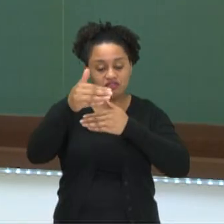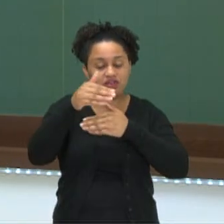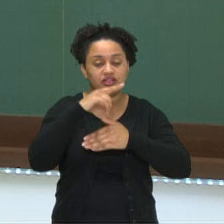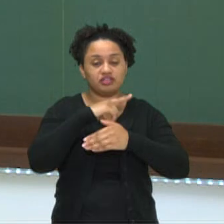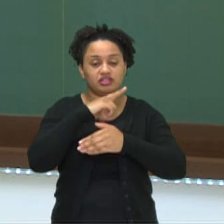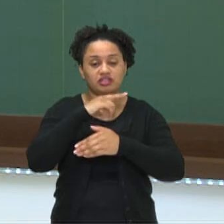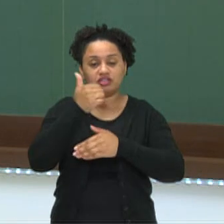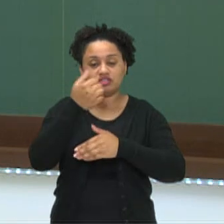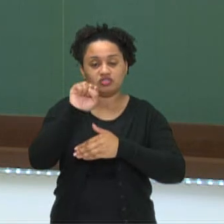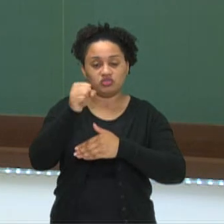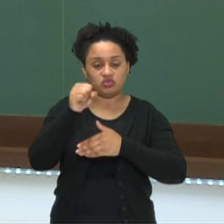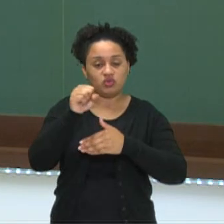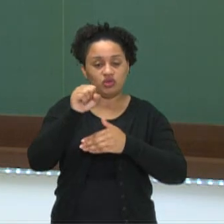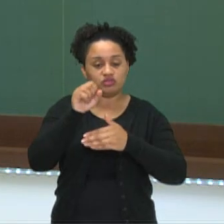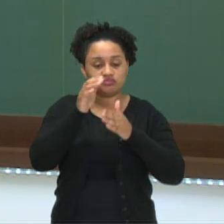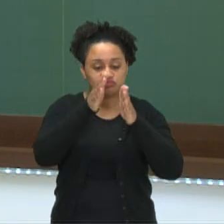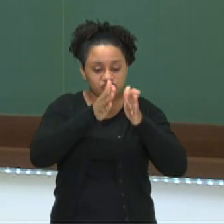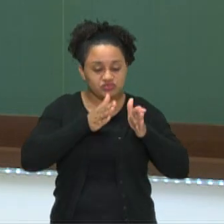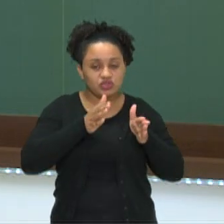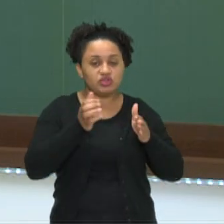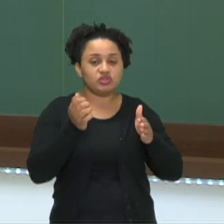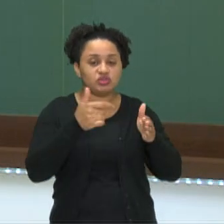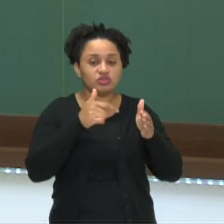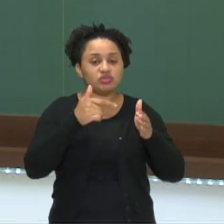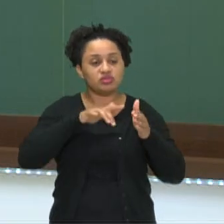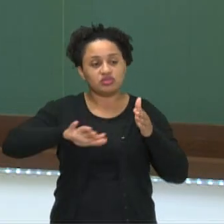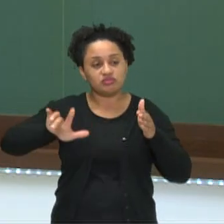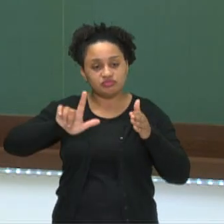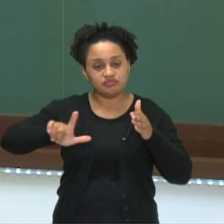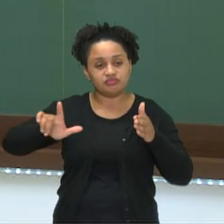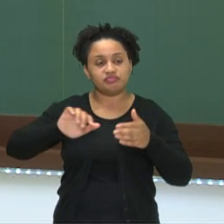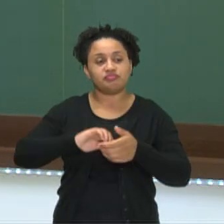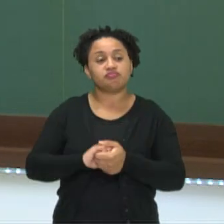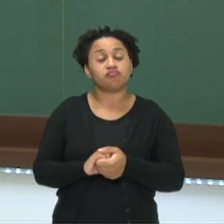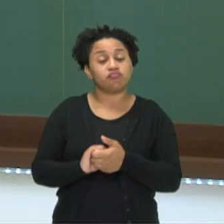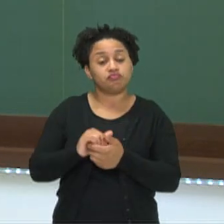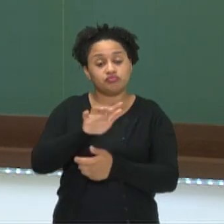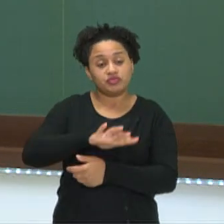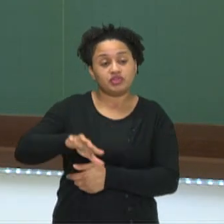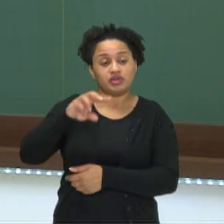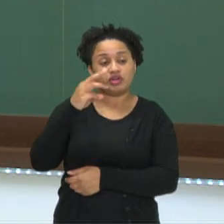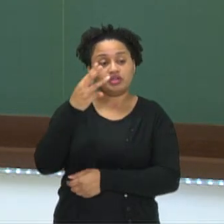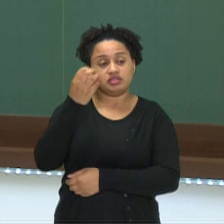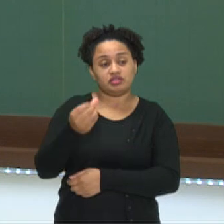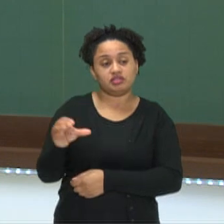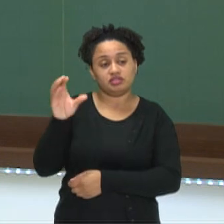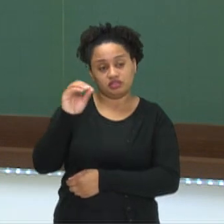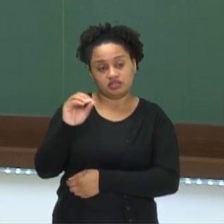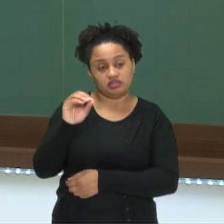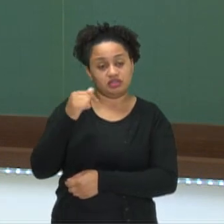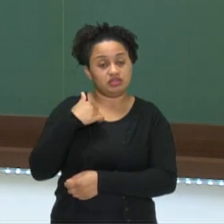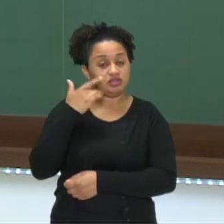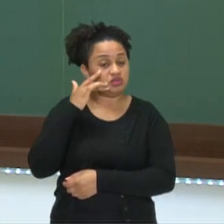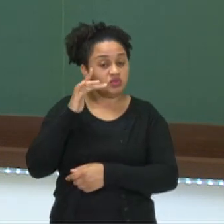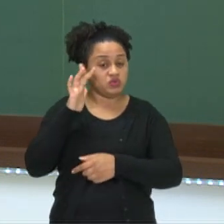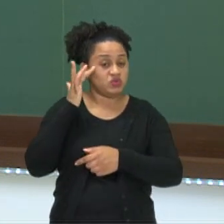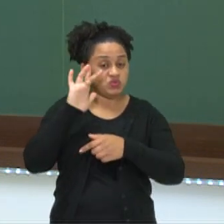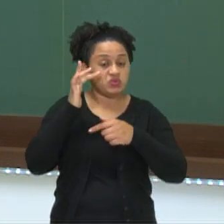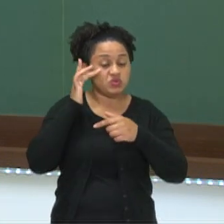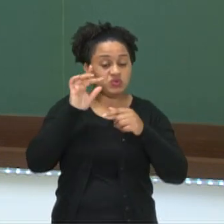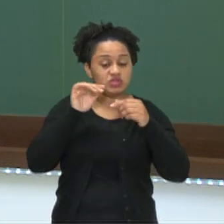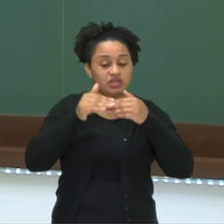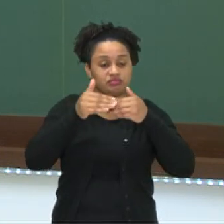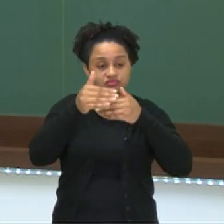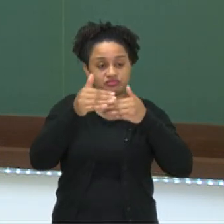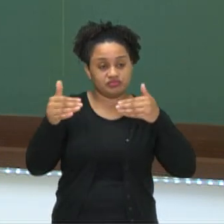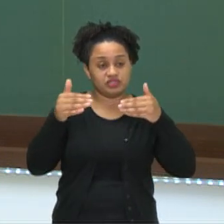metros a menos que a lateral. Então, vamos fazer um desenho. A área 360, não sei quanto é a frente. Quando eu não sei,